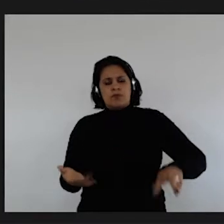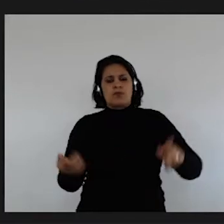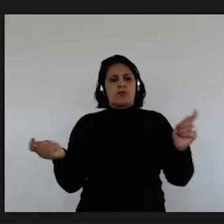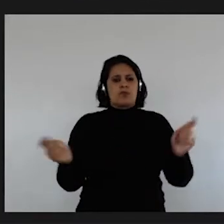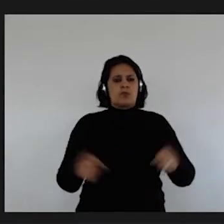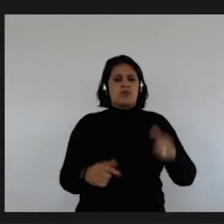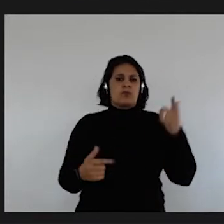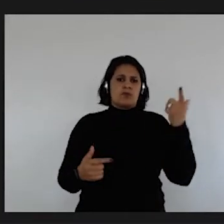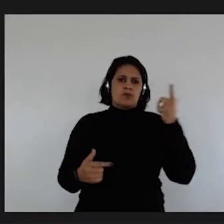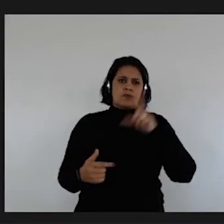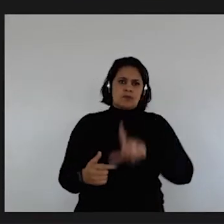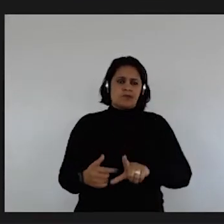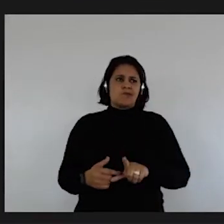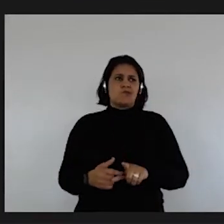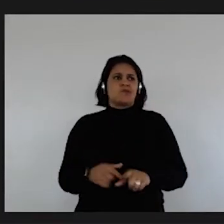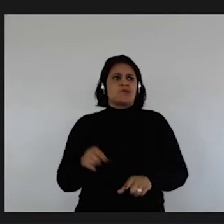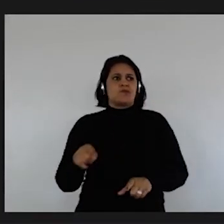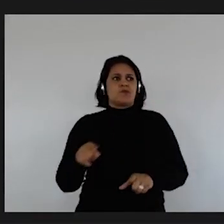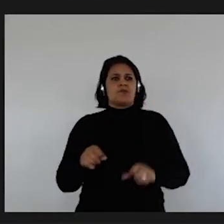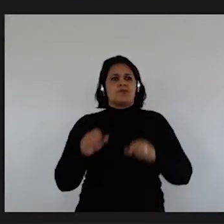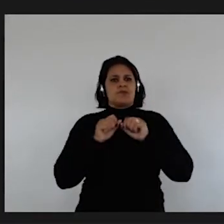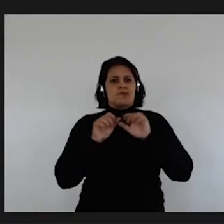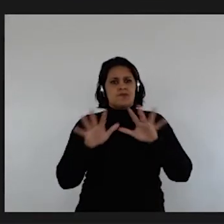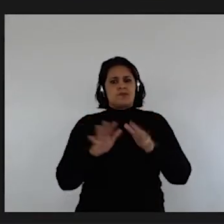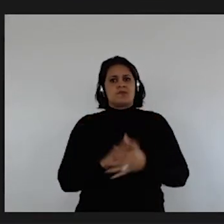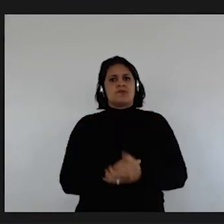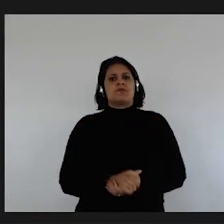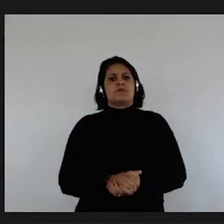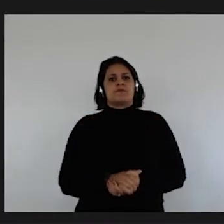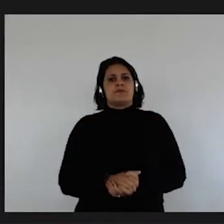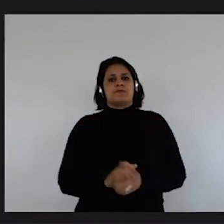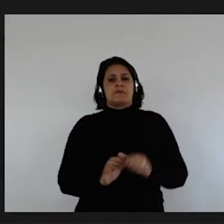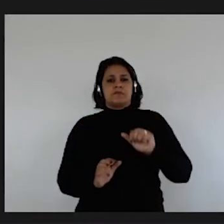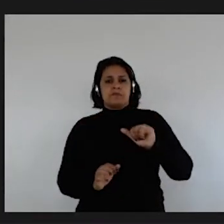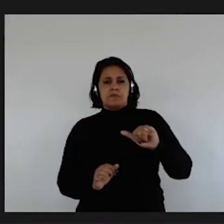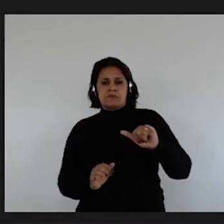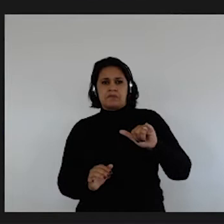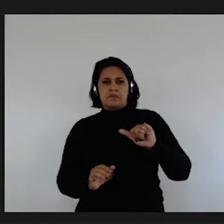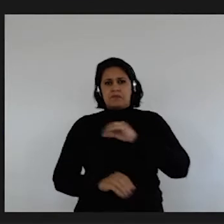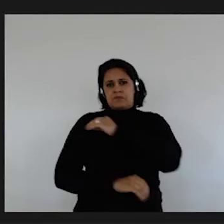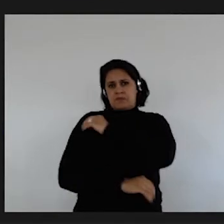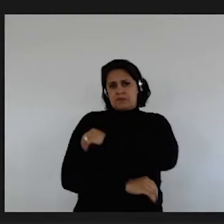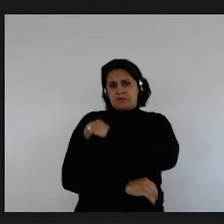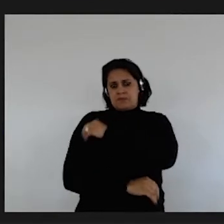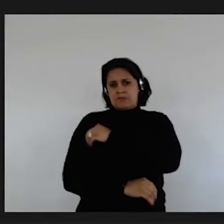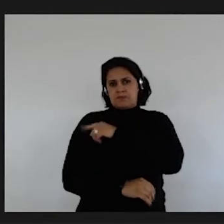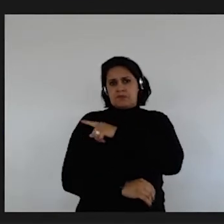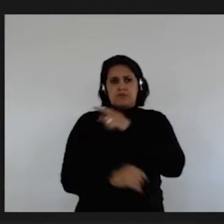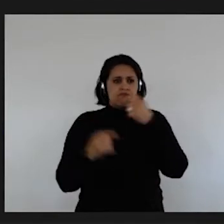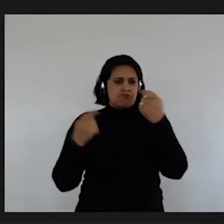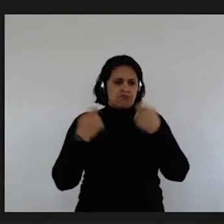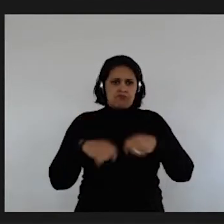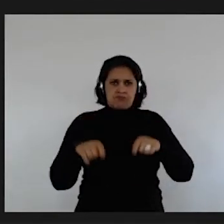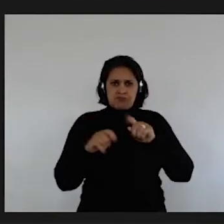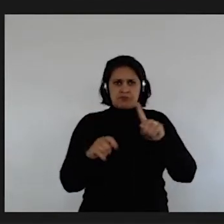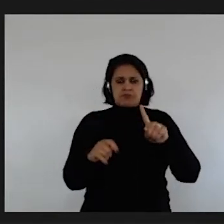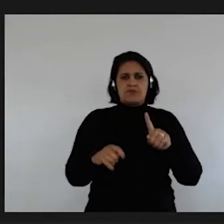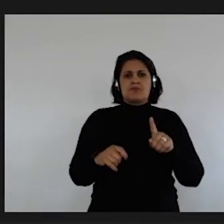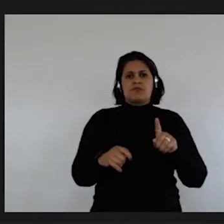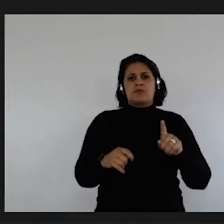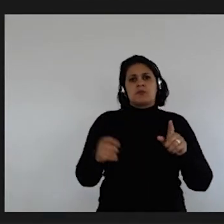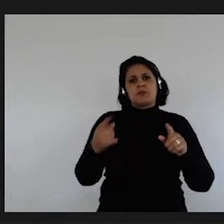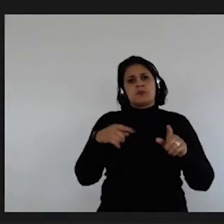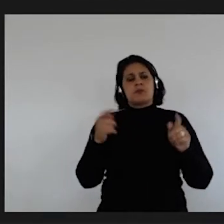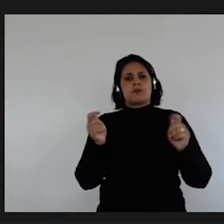os reveses que a pandemia nos impõe. Se o etanol não tem demanda, porque os veículos não estavam circulando, onde for possível, vamos